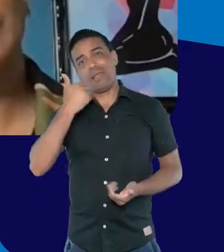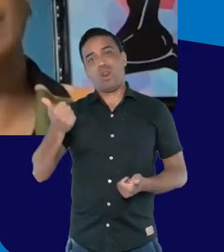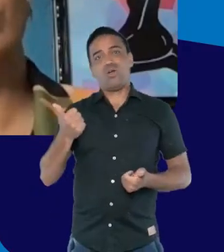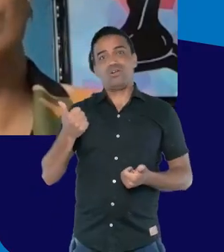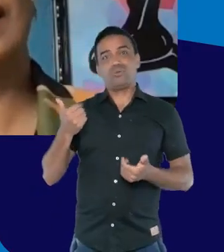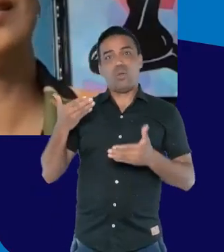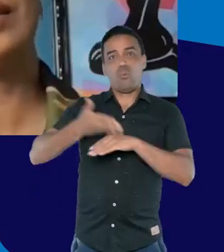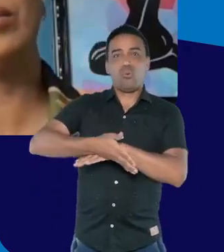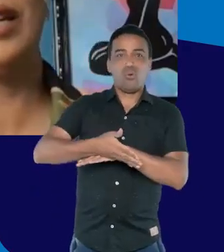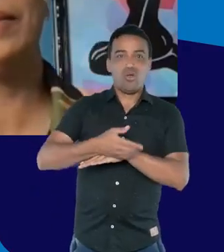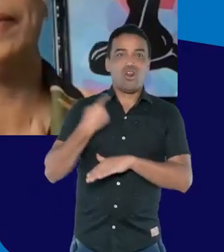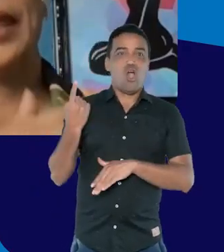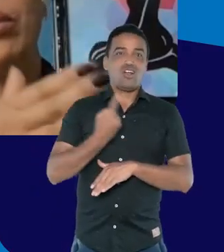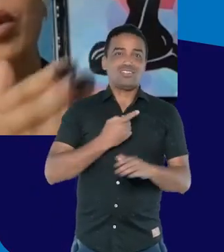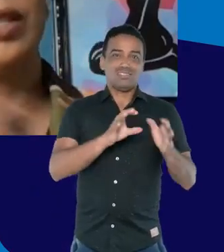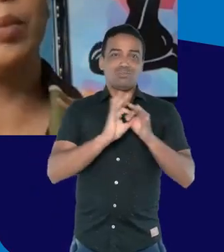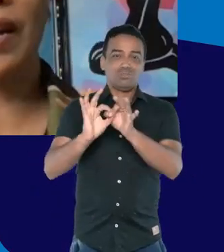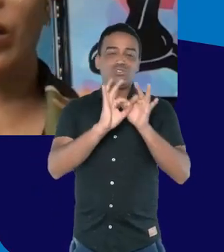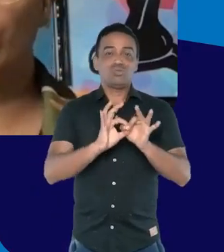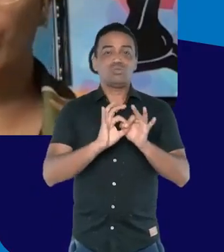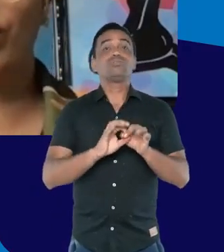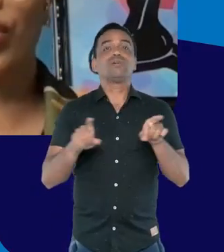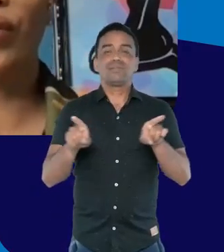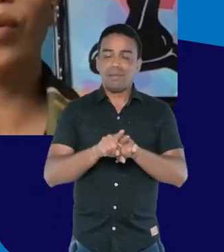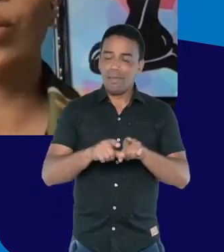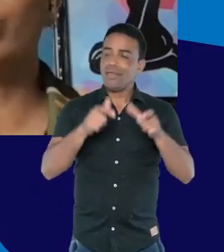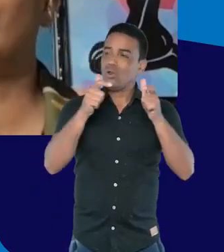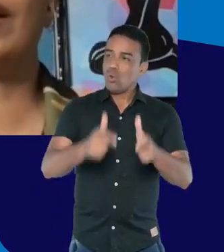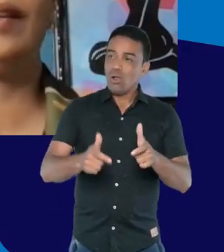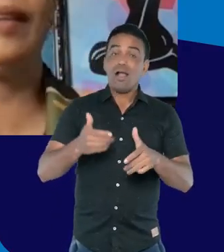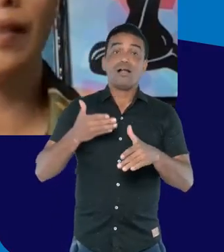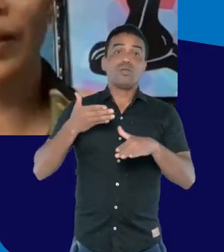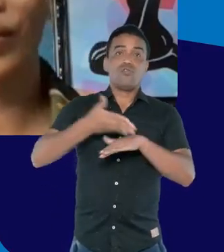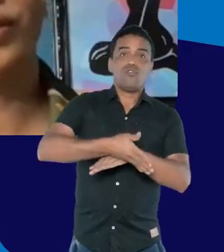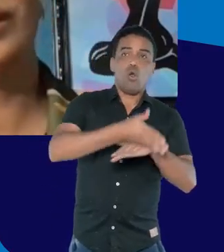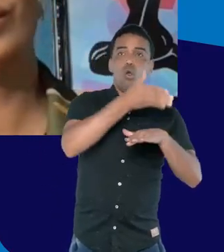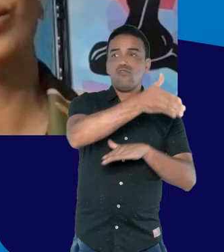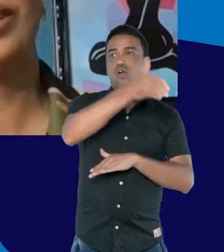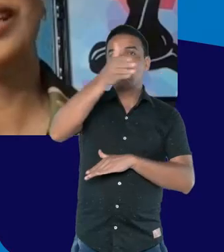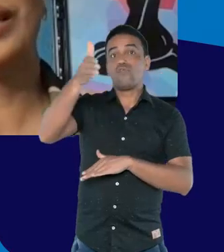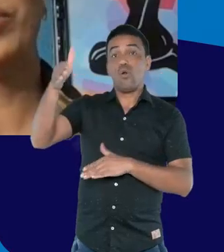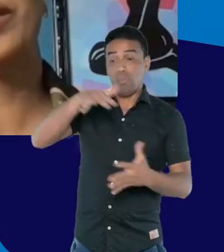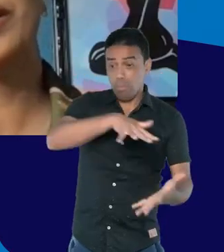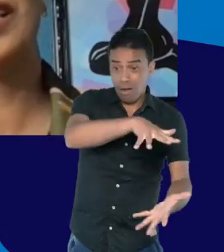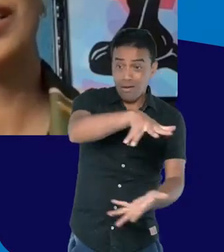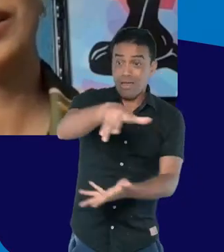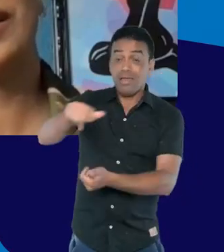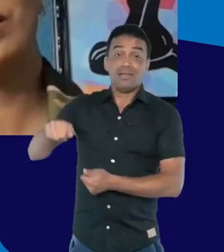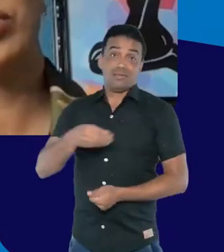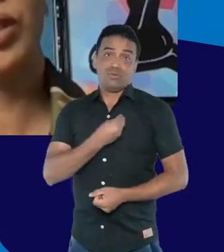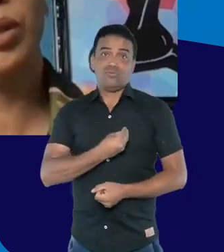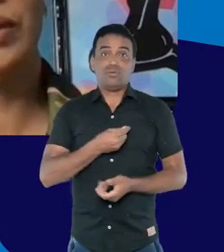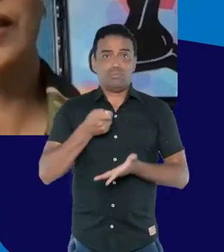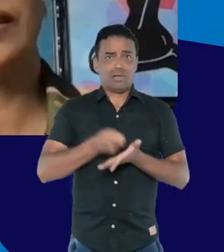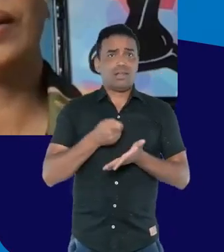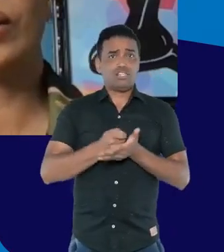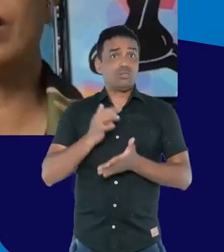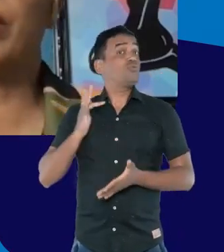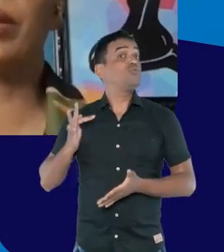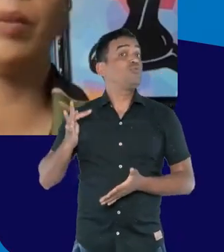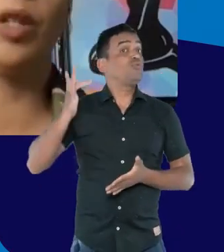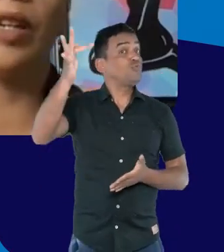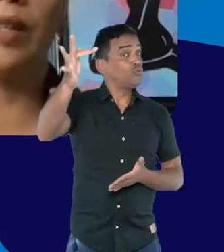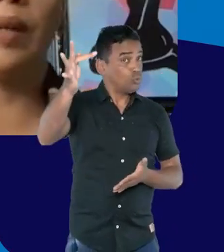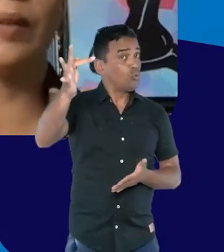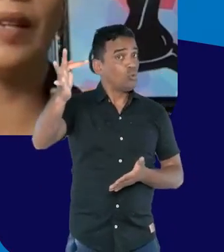passo. Isso vale também para os espaços para onde eu vou, para o planeta em que eu vivo. Eu preciso garantir que depois de mim,